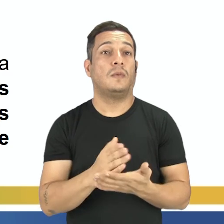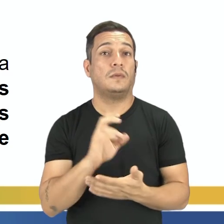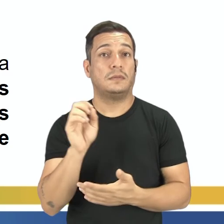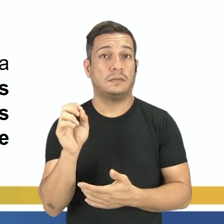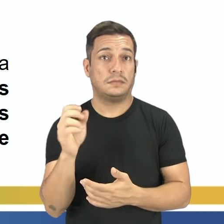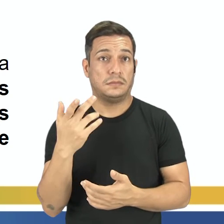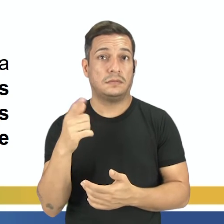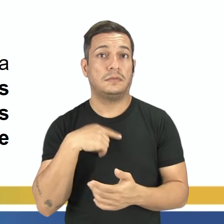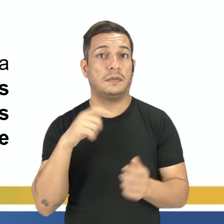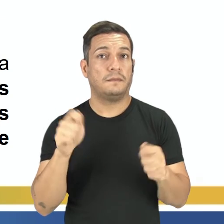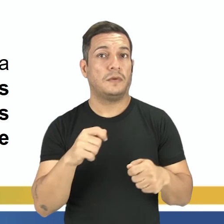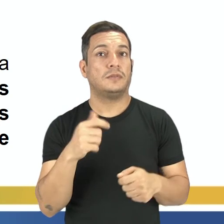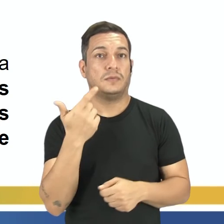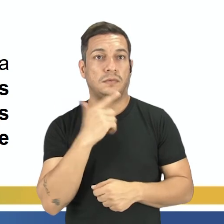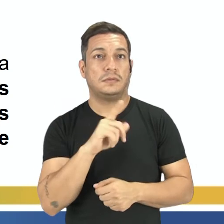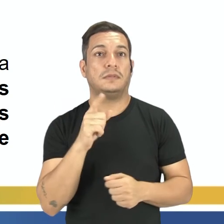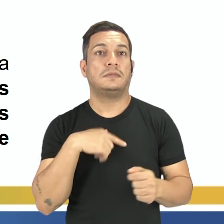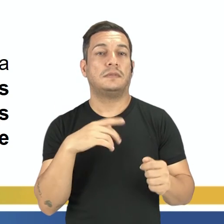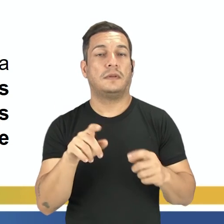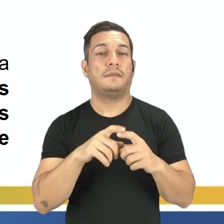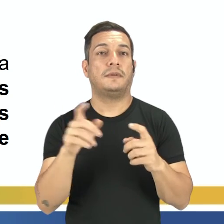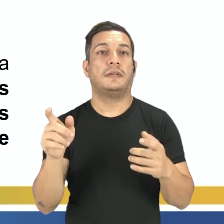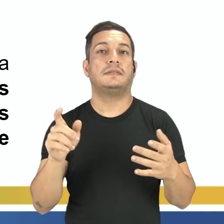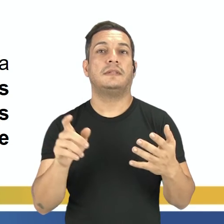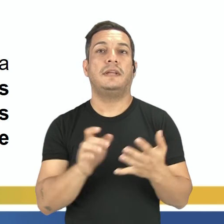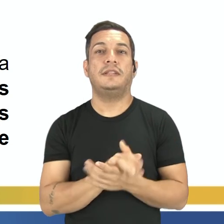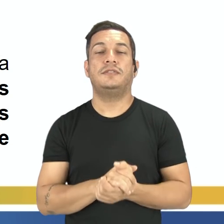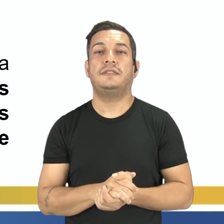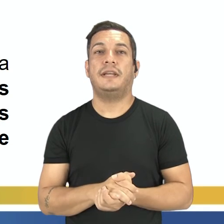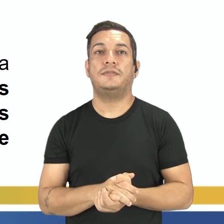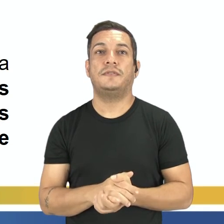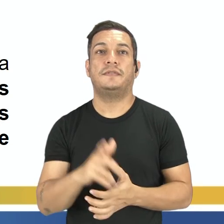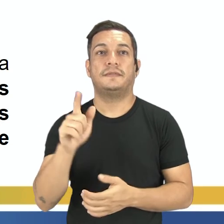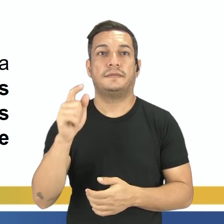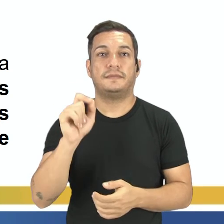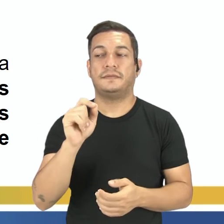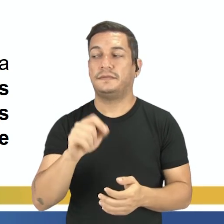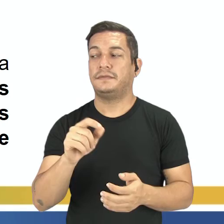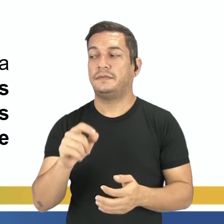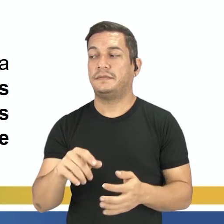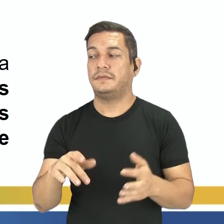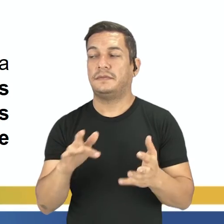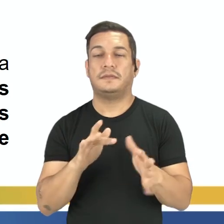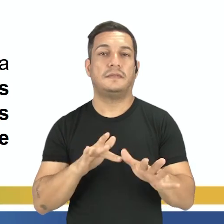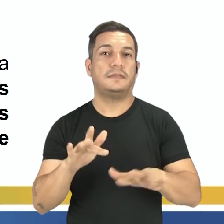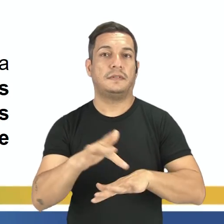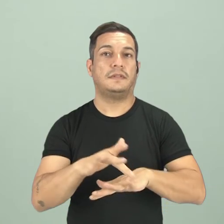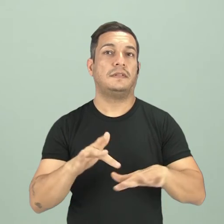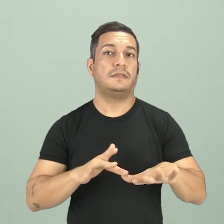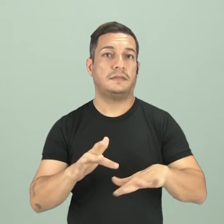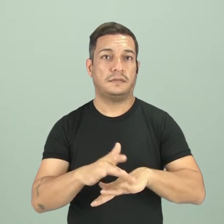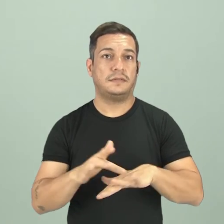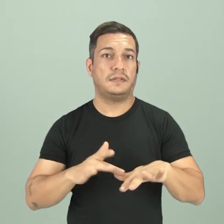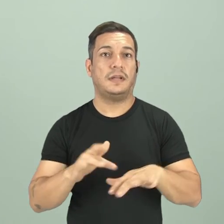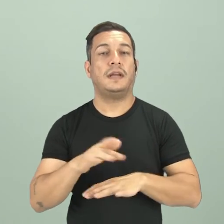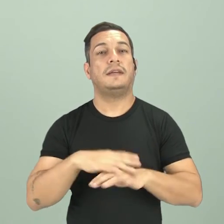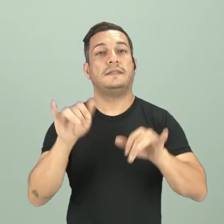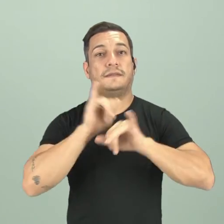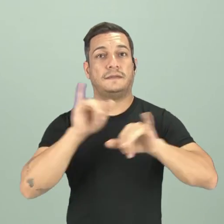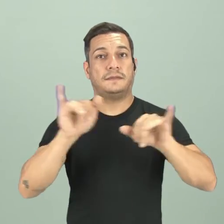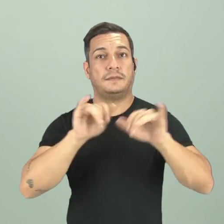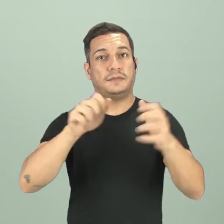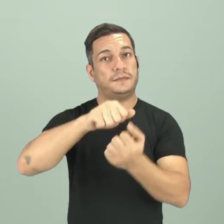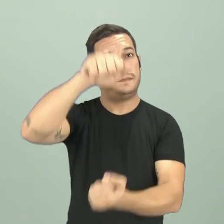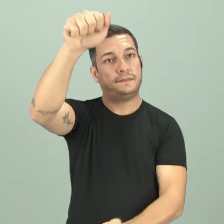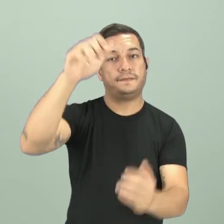meios pelos quais isso pode ser alcançado são as próprias redes sociais, panfletos e propagandas e cartilhas de escola. Então vejam que a pessoa